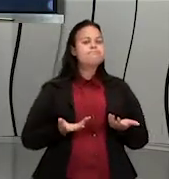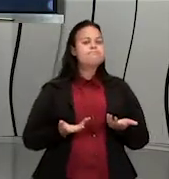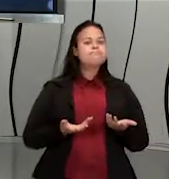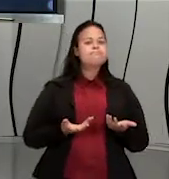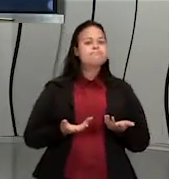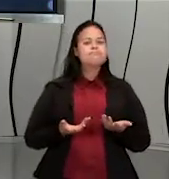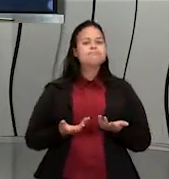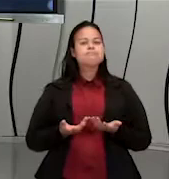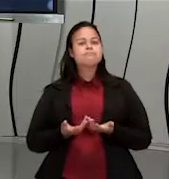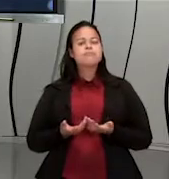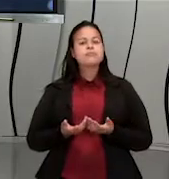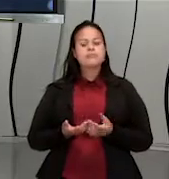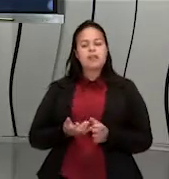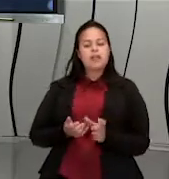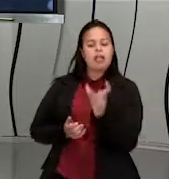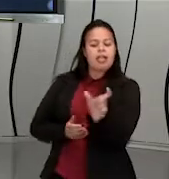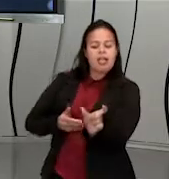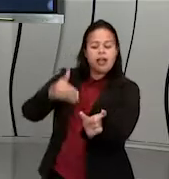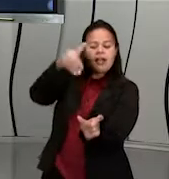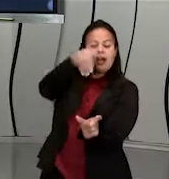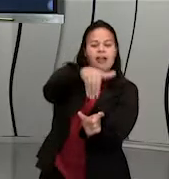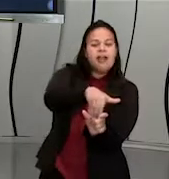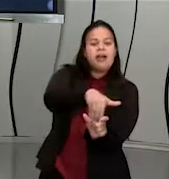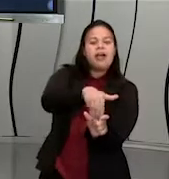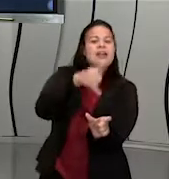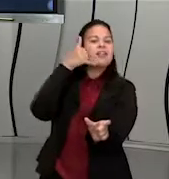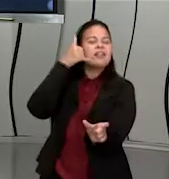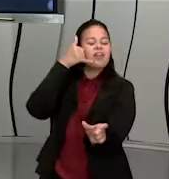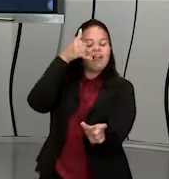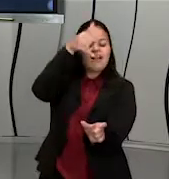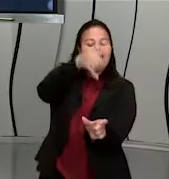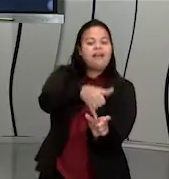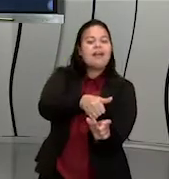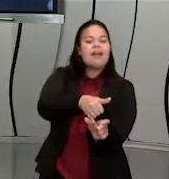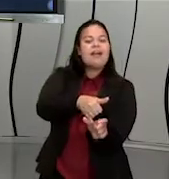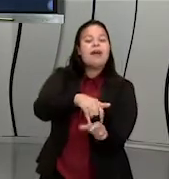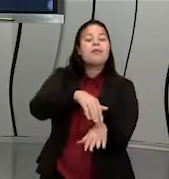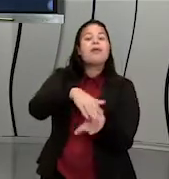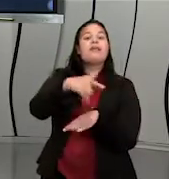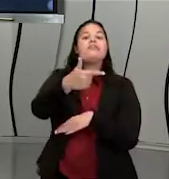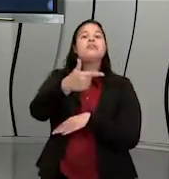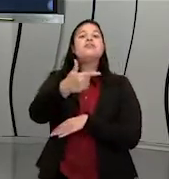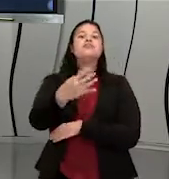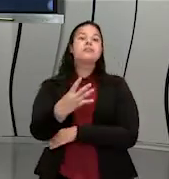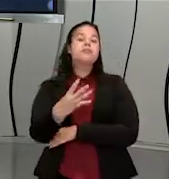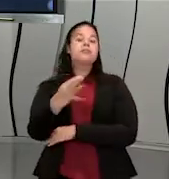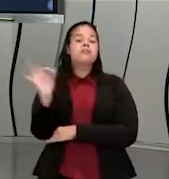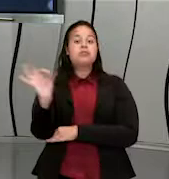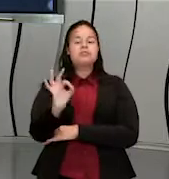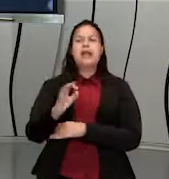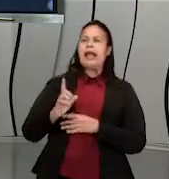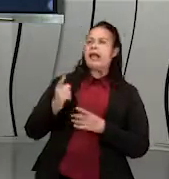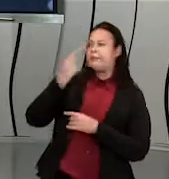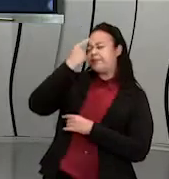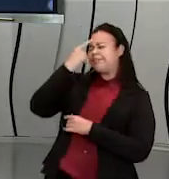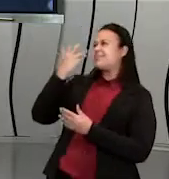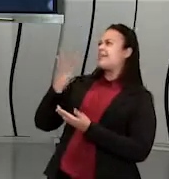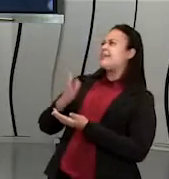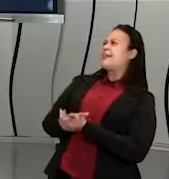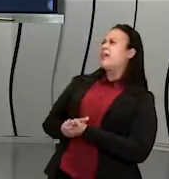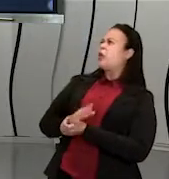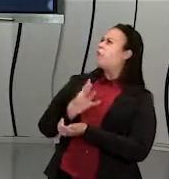suporte de telefone e eu vou aumentar uns 24%. E aí, se você pensar rápido, você fala, está aumentando